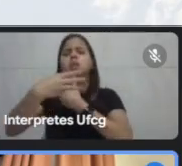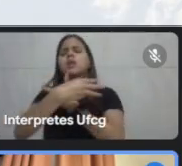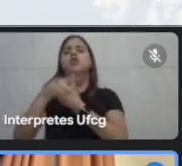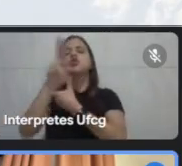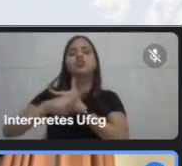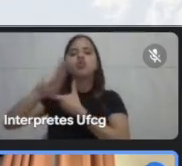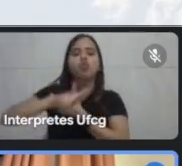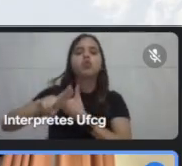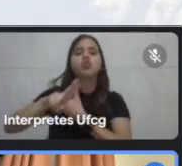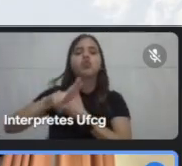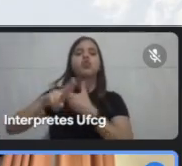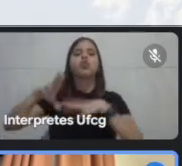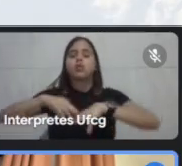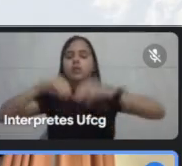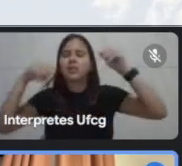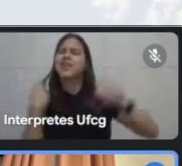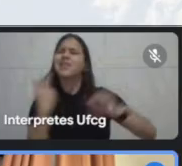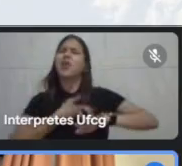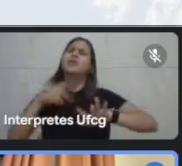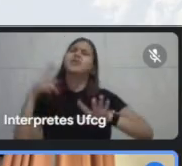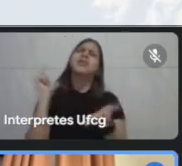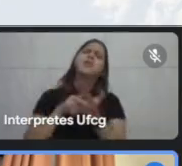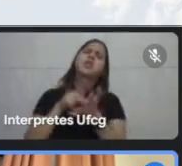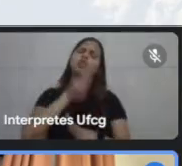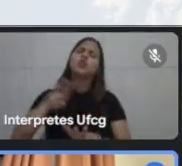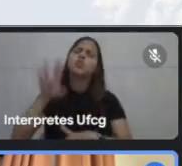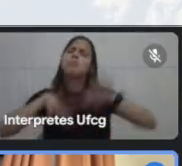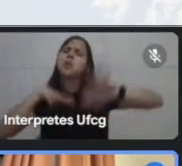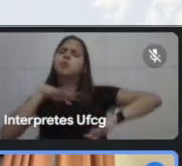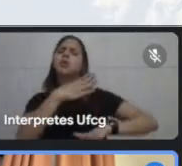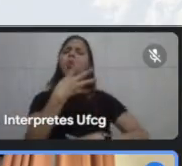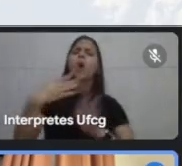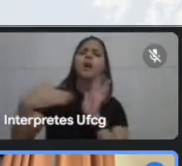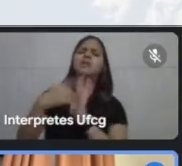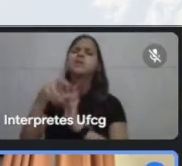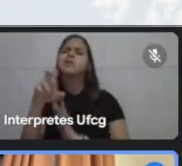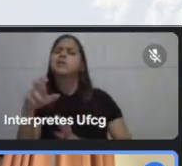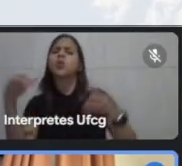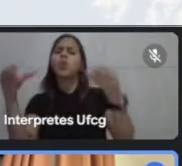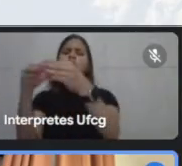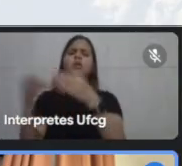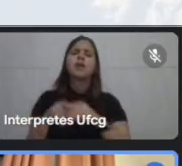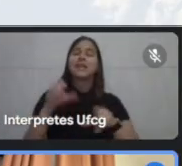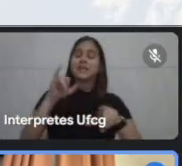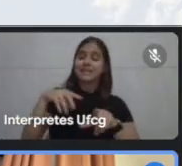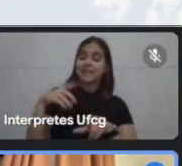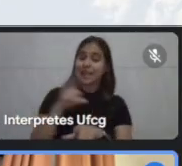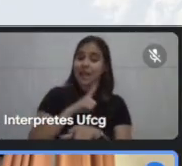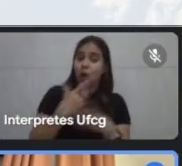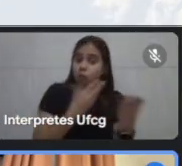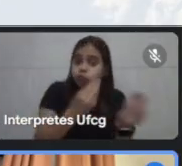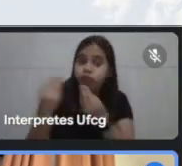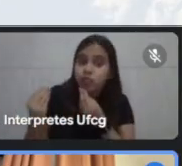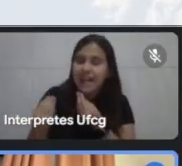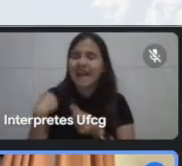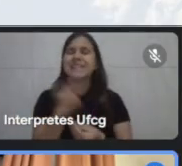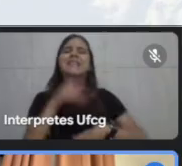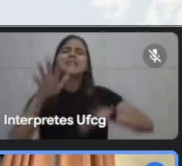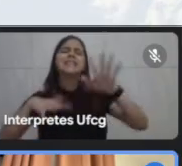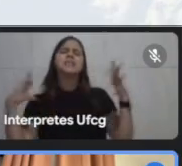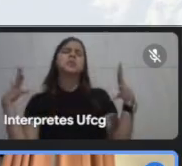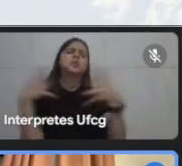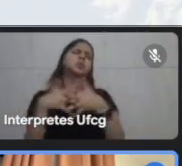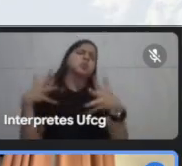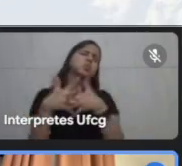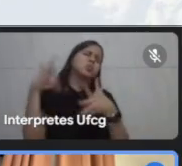Terra. A gente, no geral, utiliza 4, 5 classes, porque se a gente utiliza muitas classes, acaba confundindo o nosso modelo de treinamento e fazendo com que